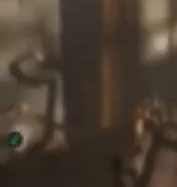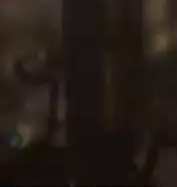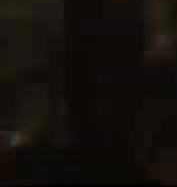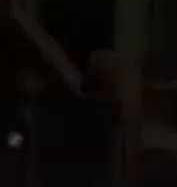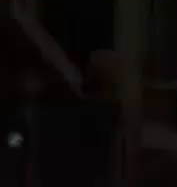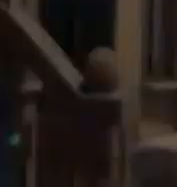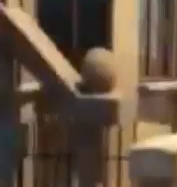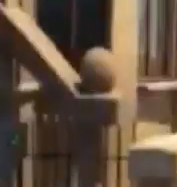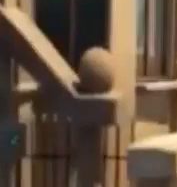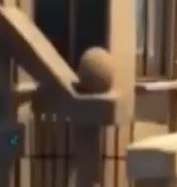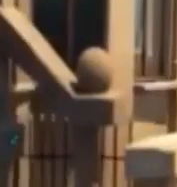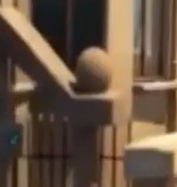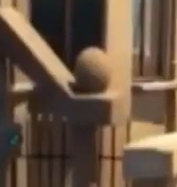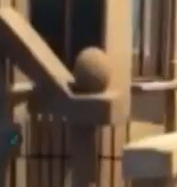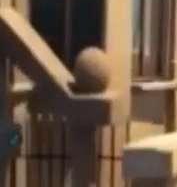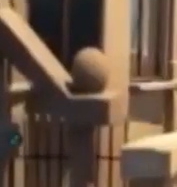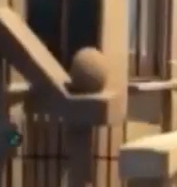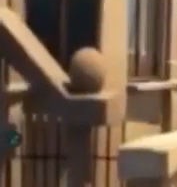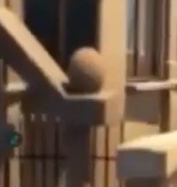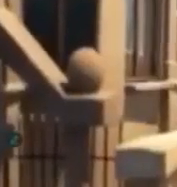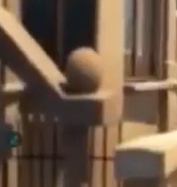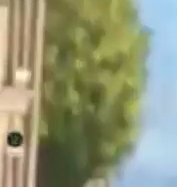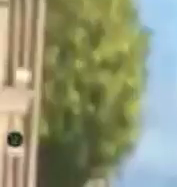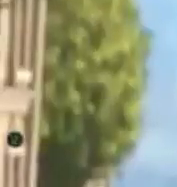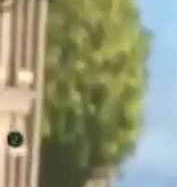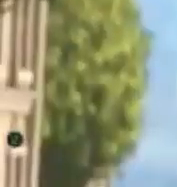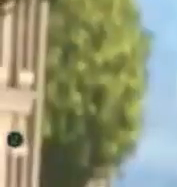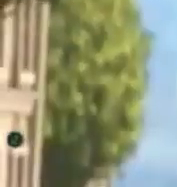I hope you're walking in the sun.